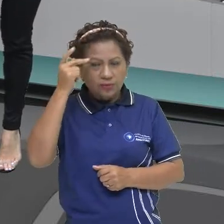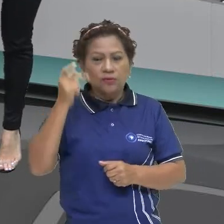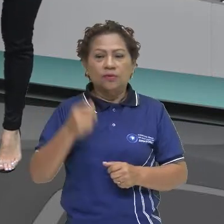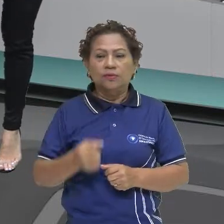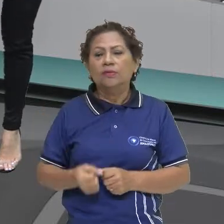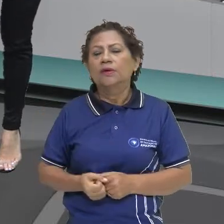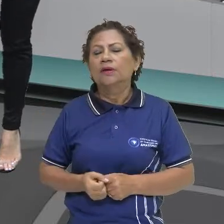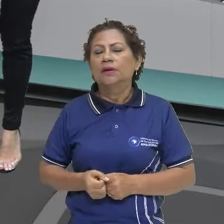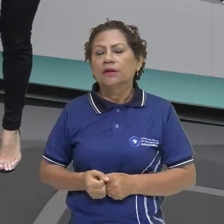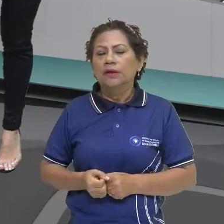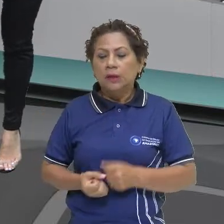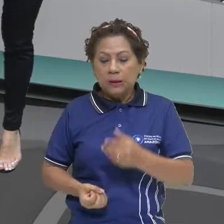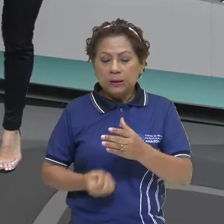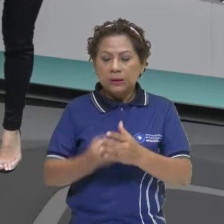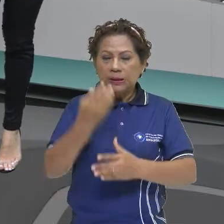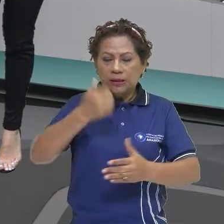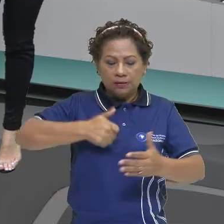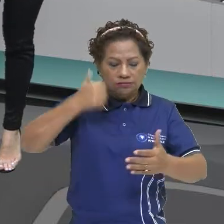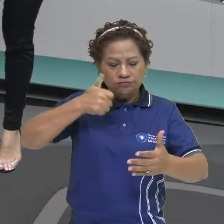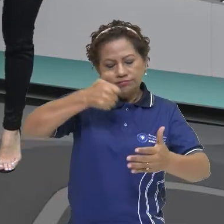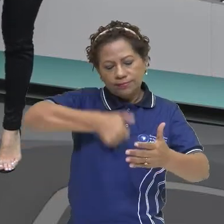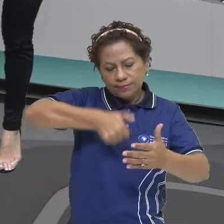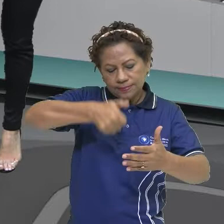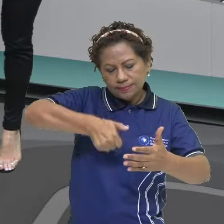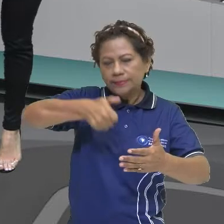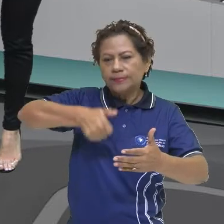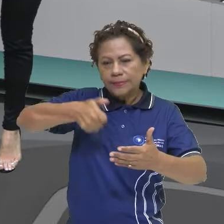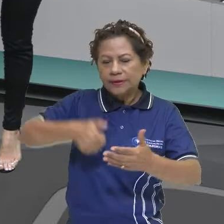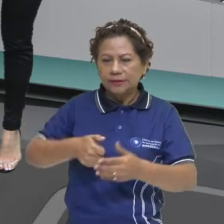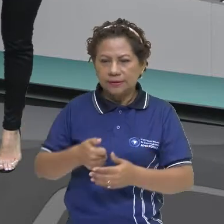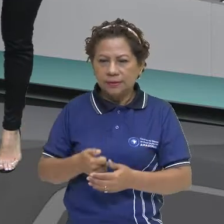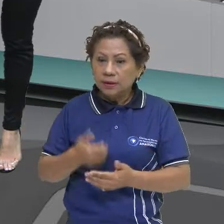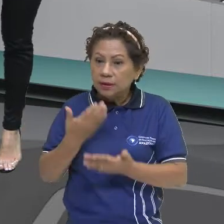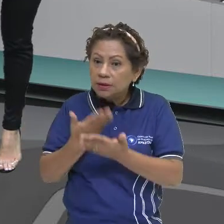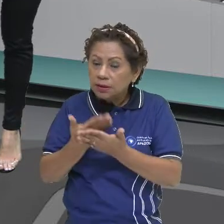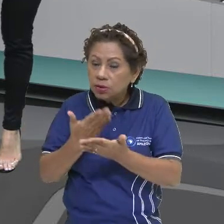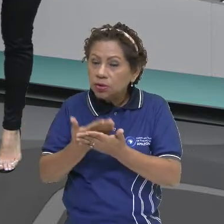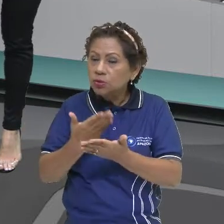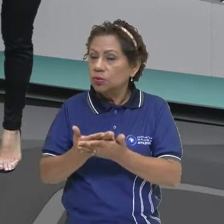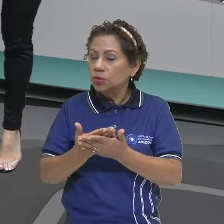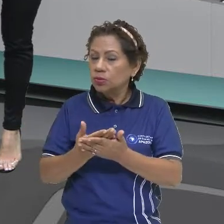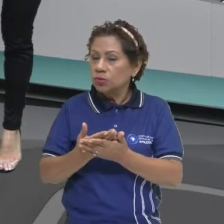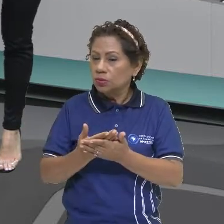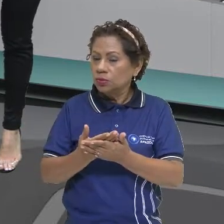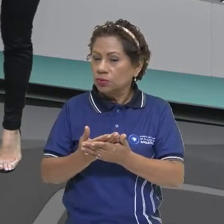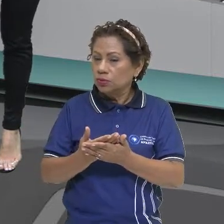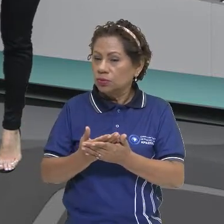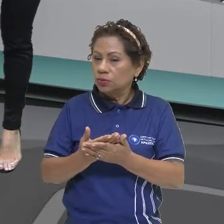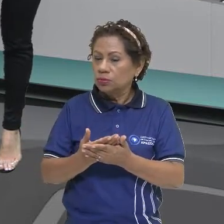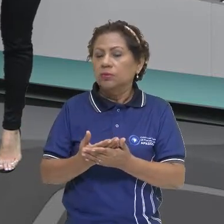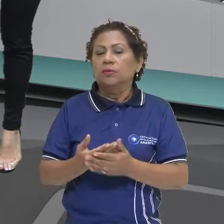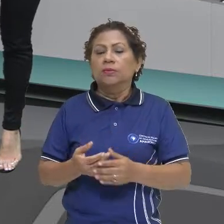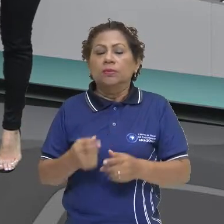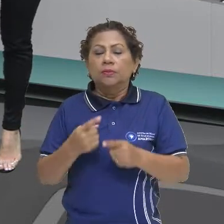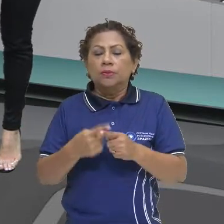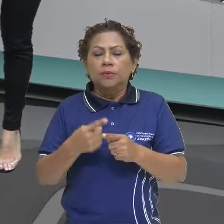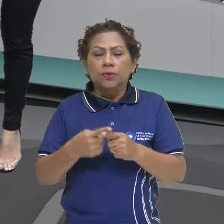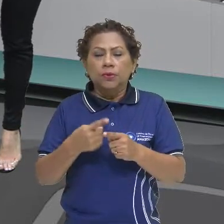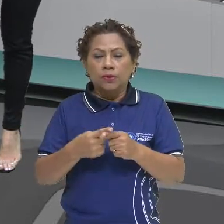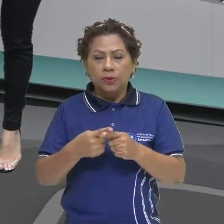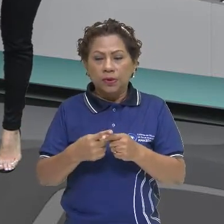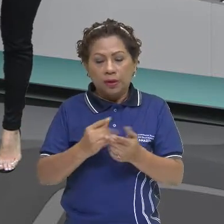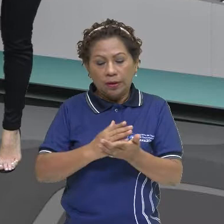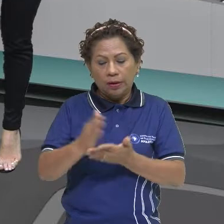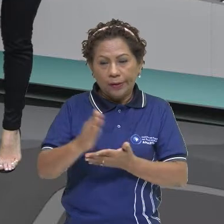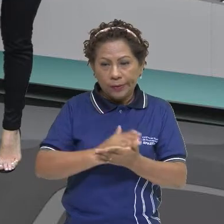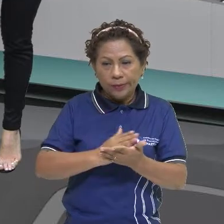eles estudam para fazer suas composições. Eles se arriscam, porque existem grafites que